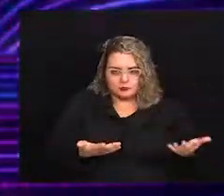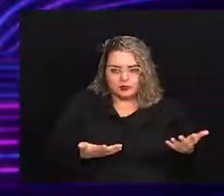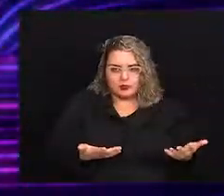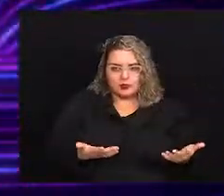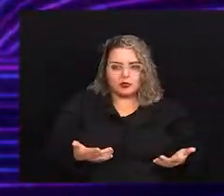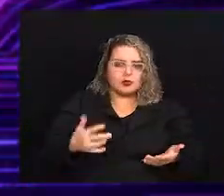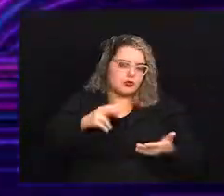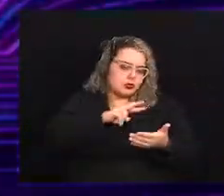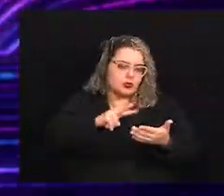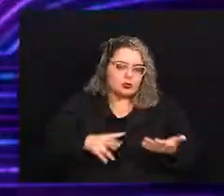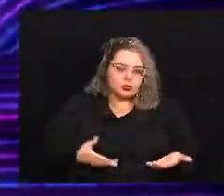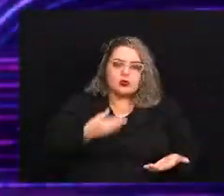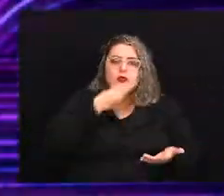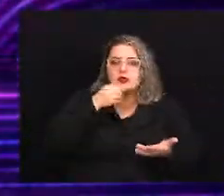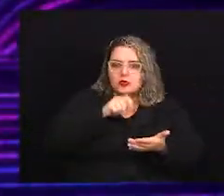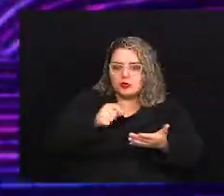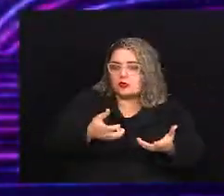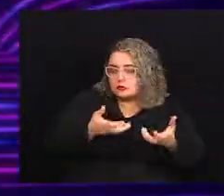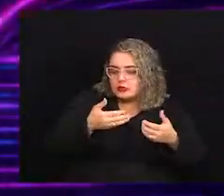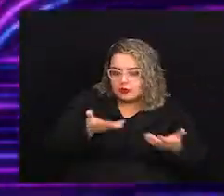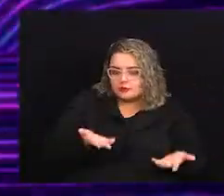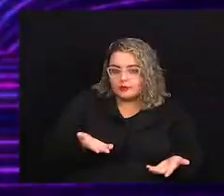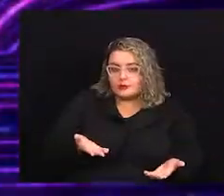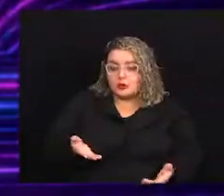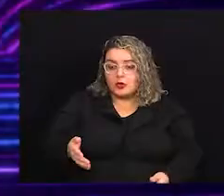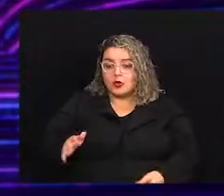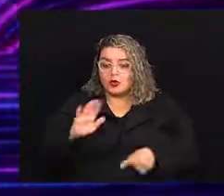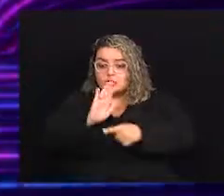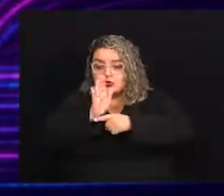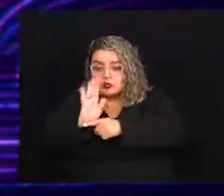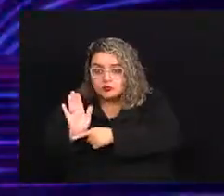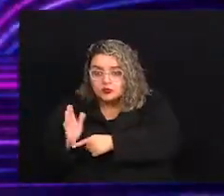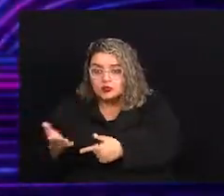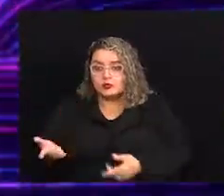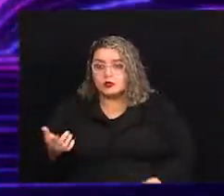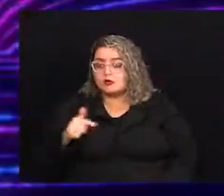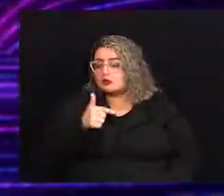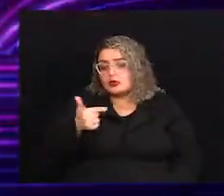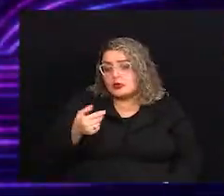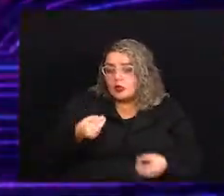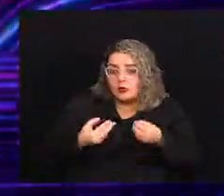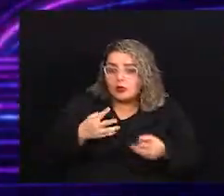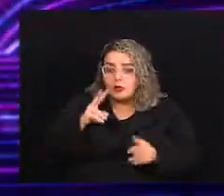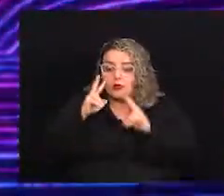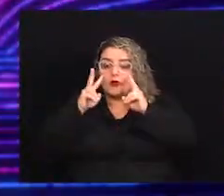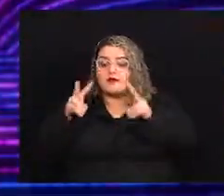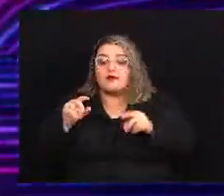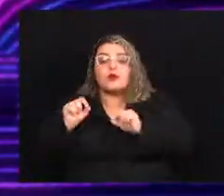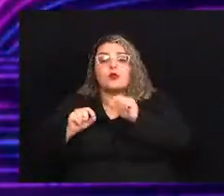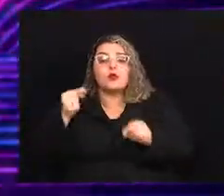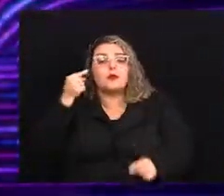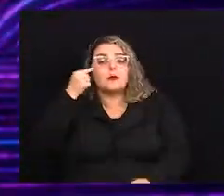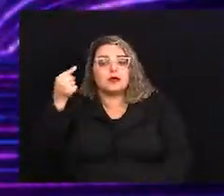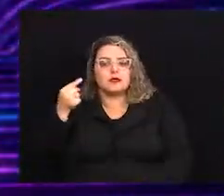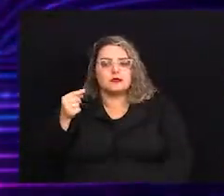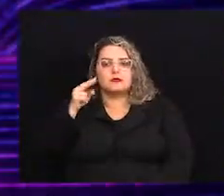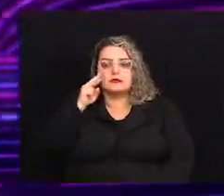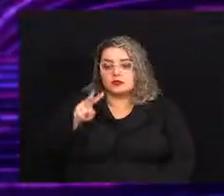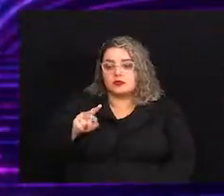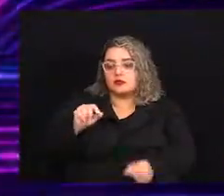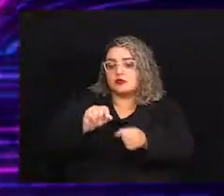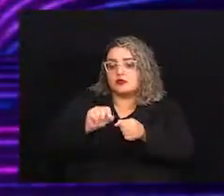personagem que o autor quiser que você entre. Na imagem, você não vê o que o personagem pensa, você vê o que